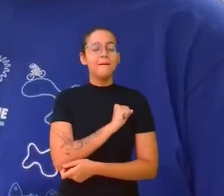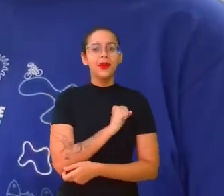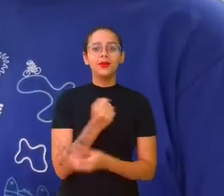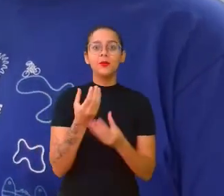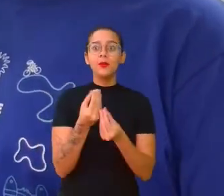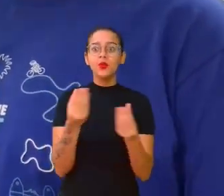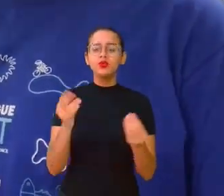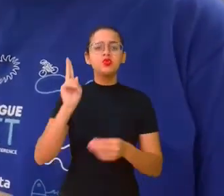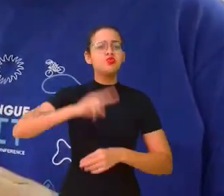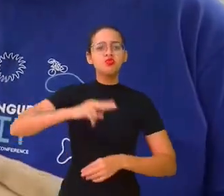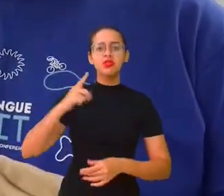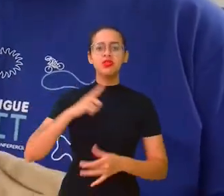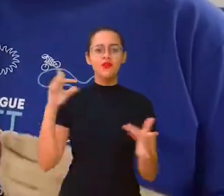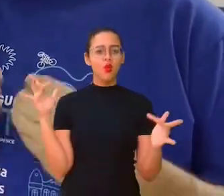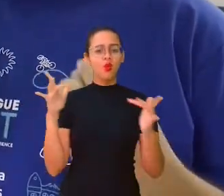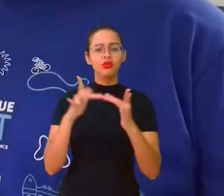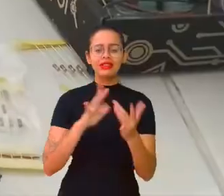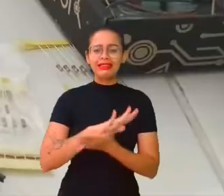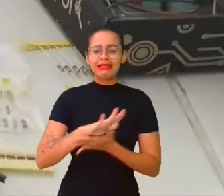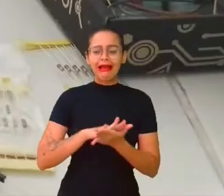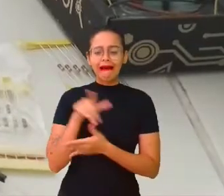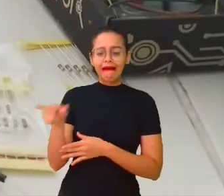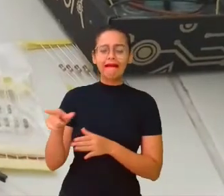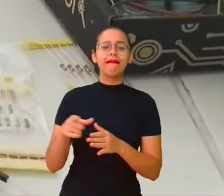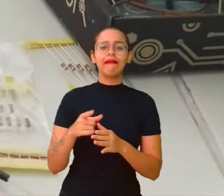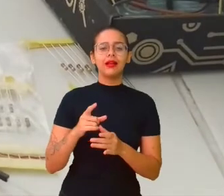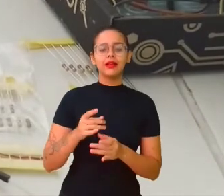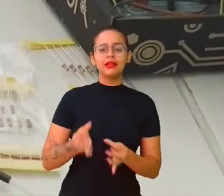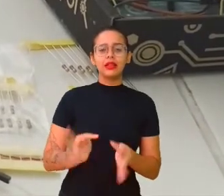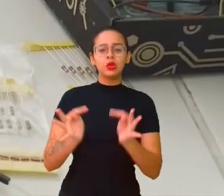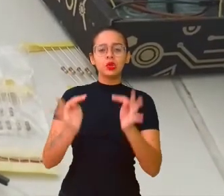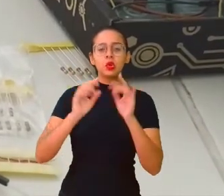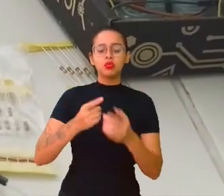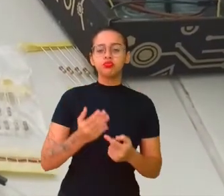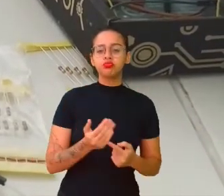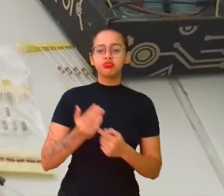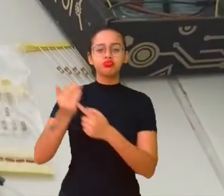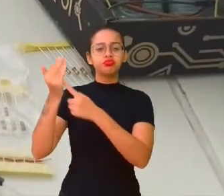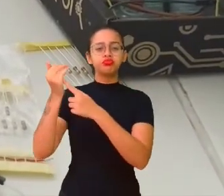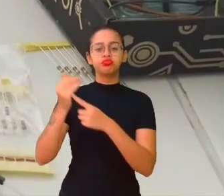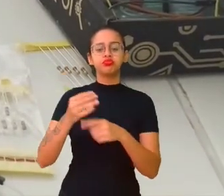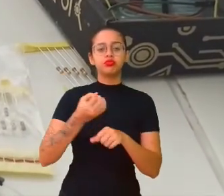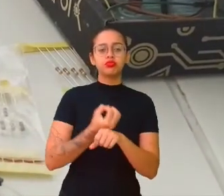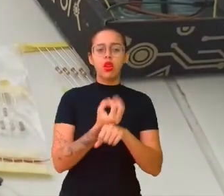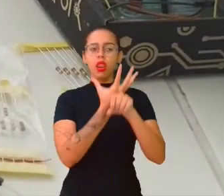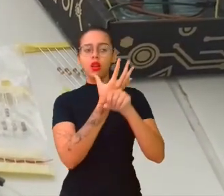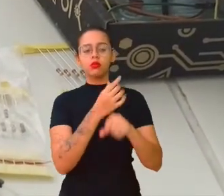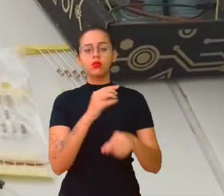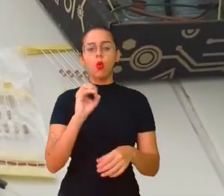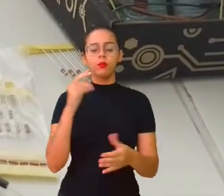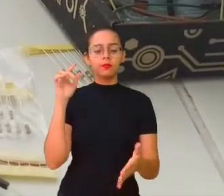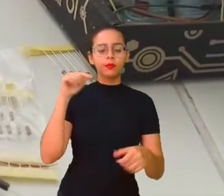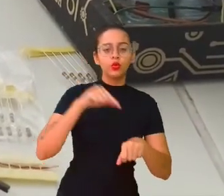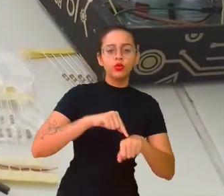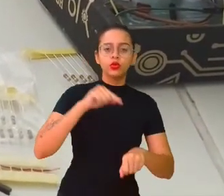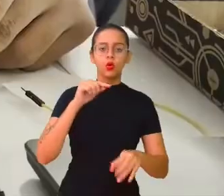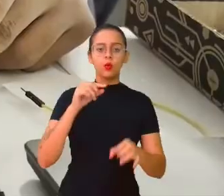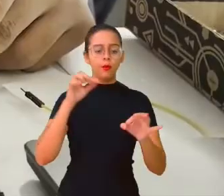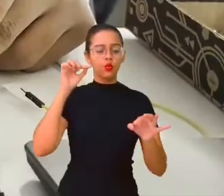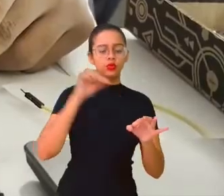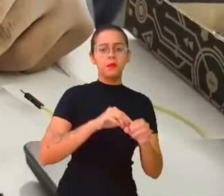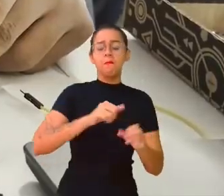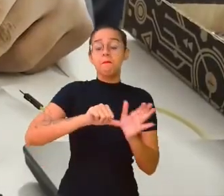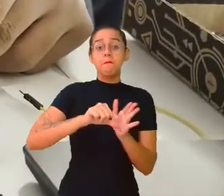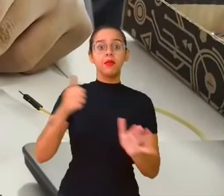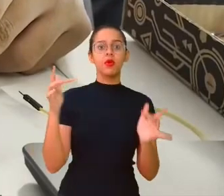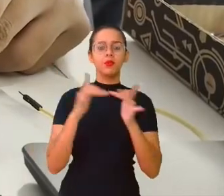Muitos deles nunca tiveram contato com nenhuma parte de eletrônica, de acender um LED, de acender um botão, né? Então eles estão tendo esse primeiro contato.